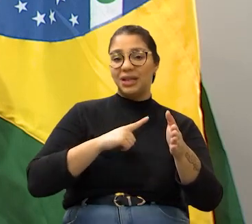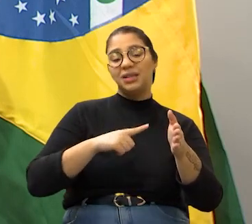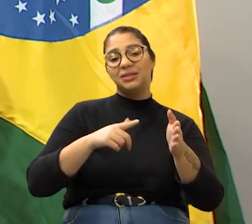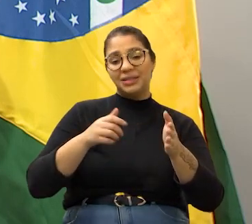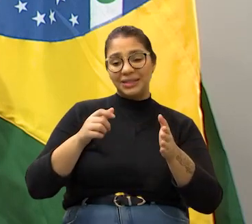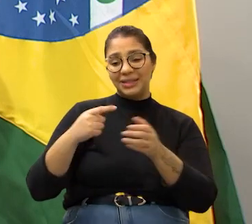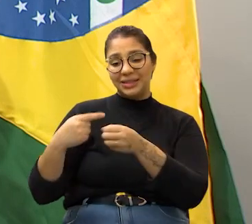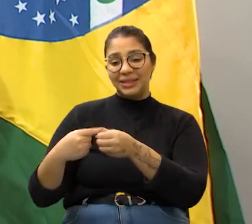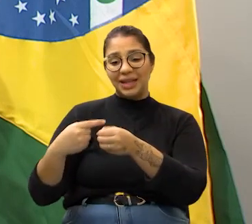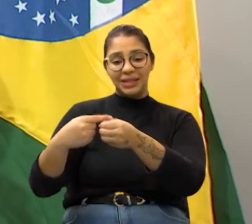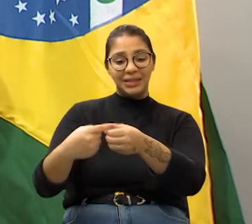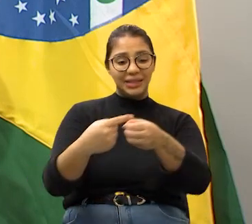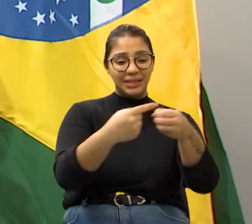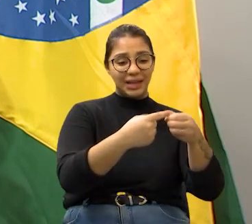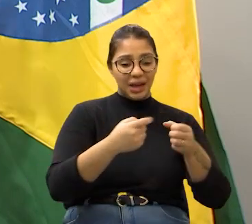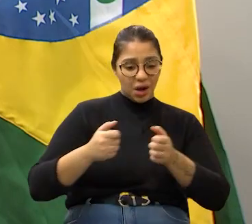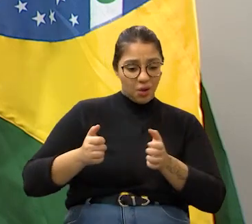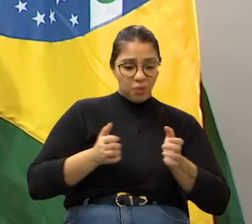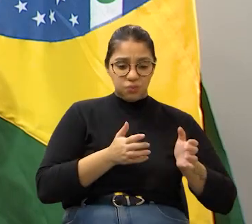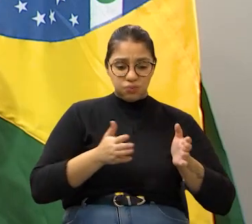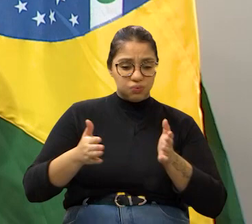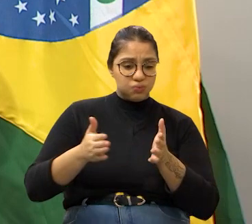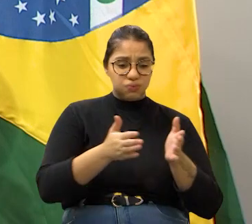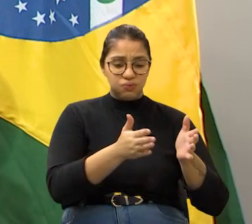própria Capivari, que tiveram enchentes